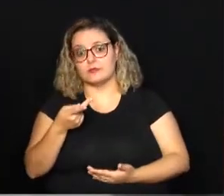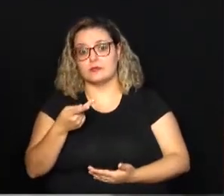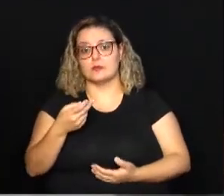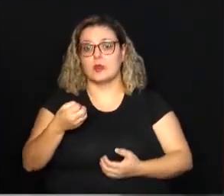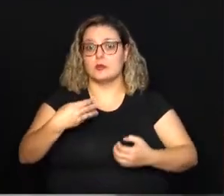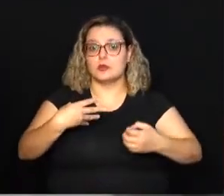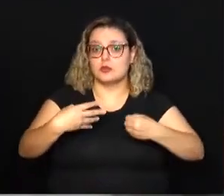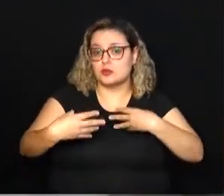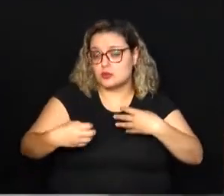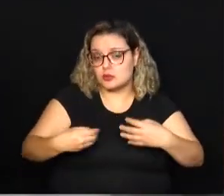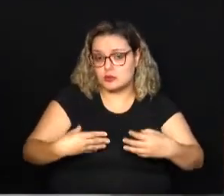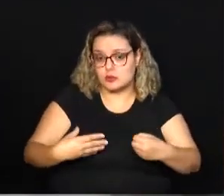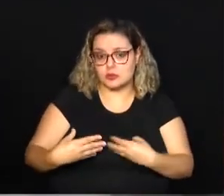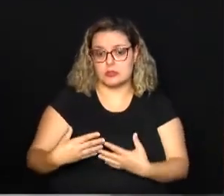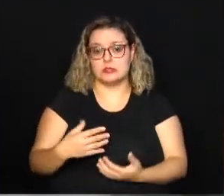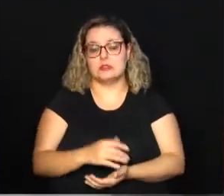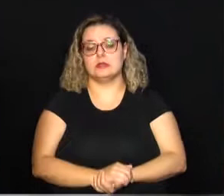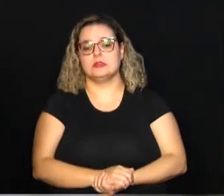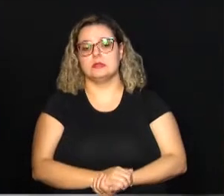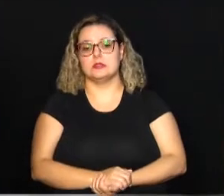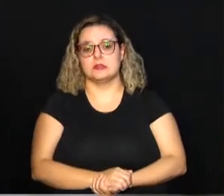exames